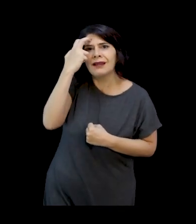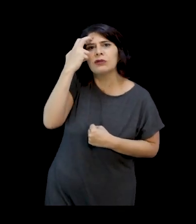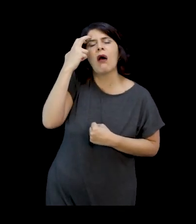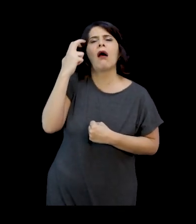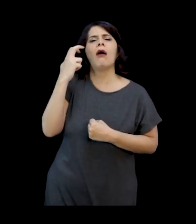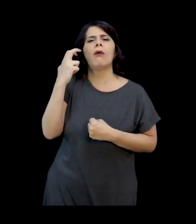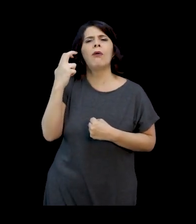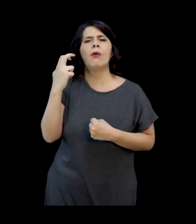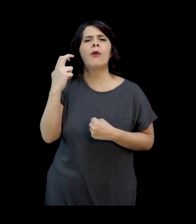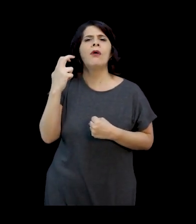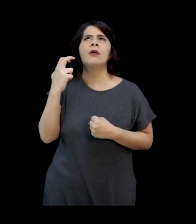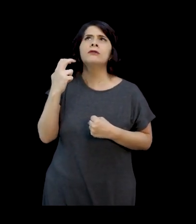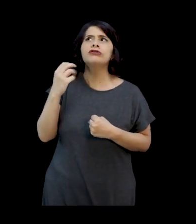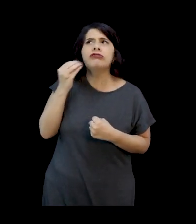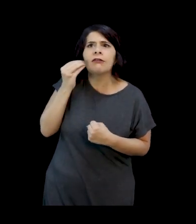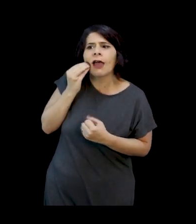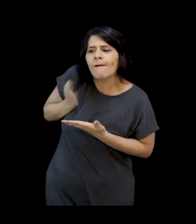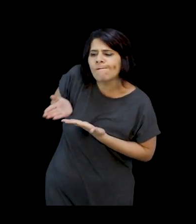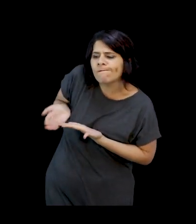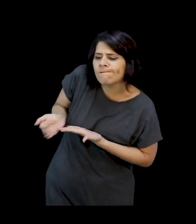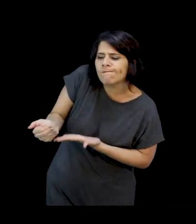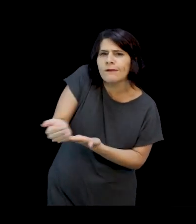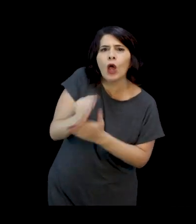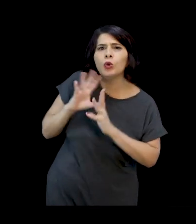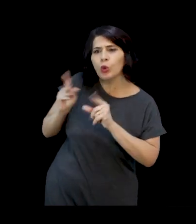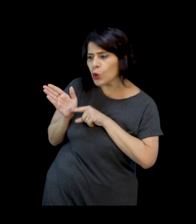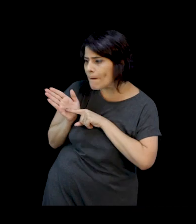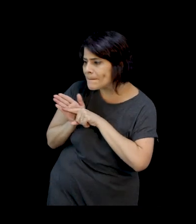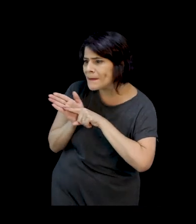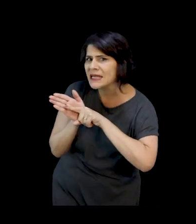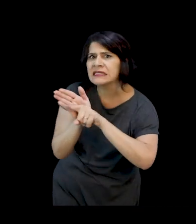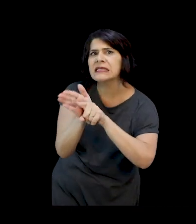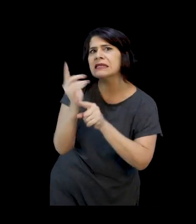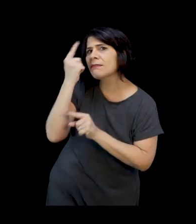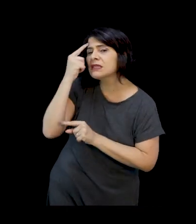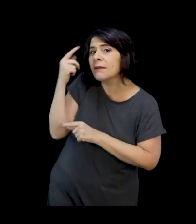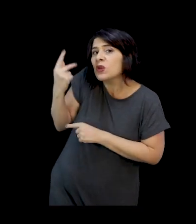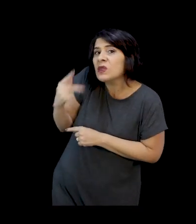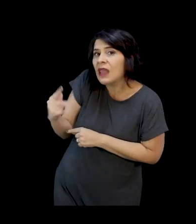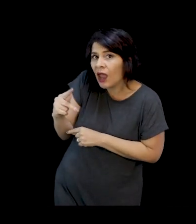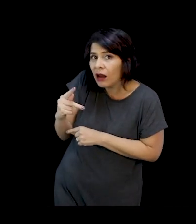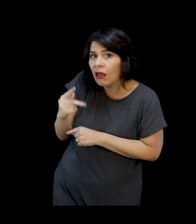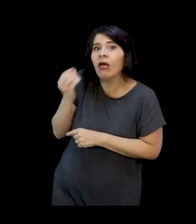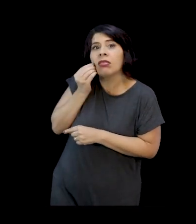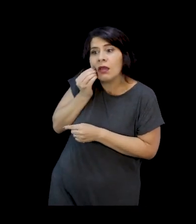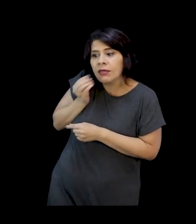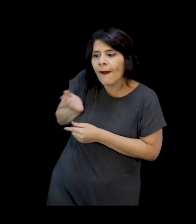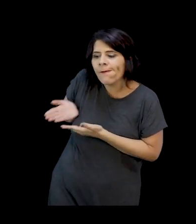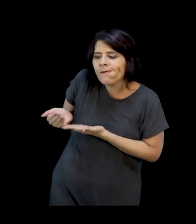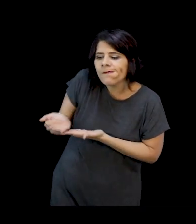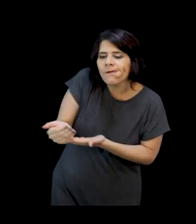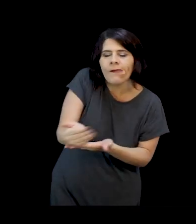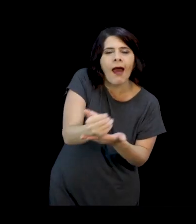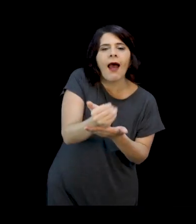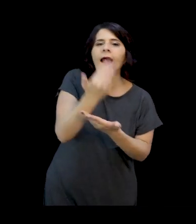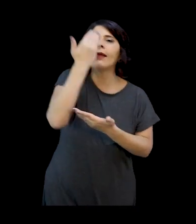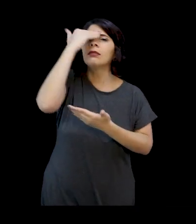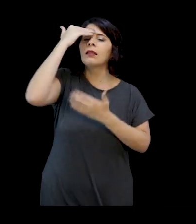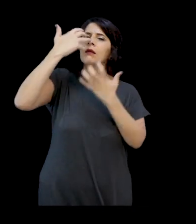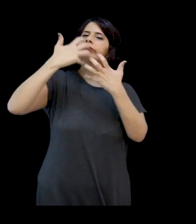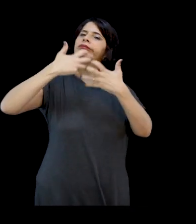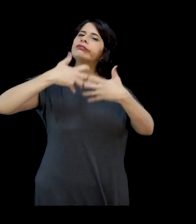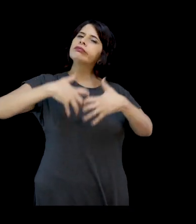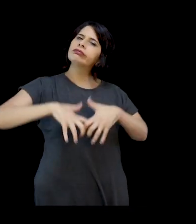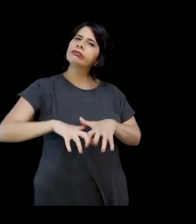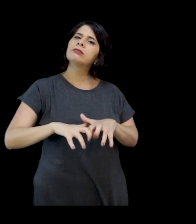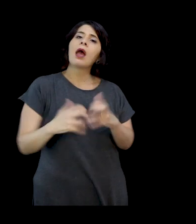colher nos raciocínios do Zimmel aquilo que pode ser desdobrado e aplicado a uma realidade